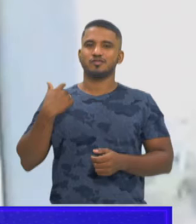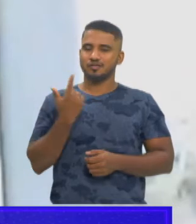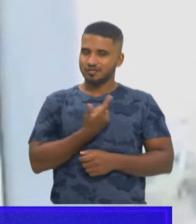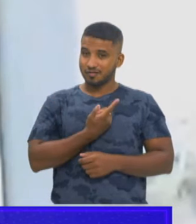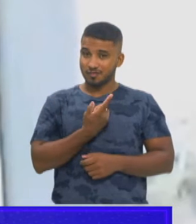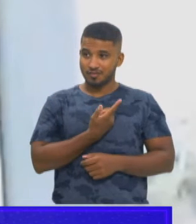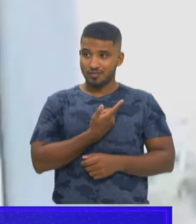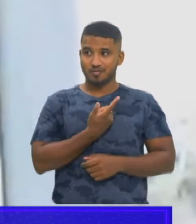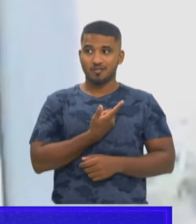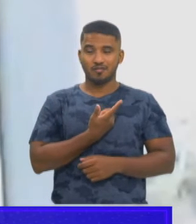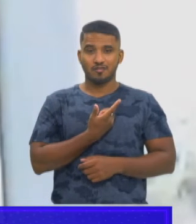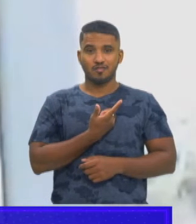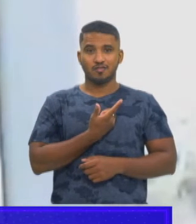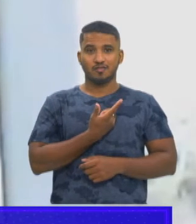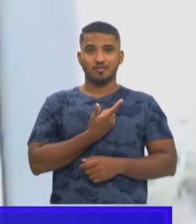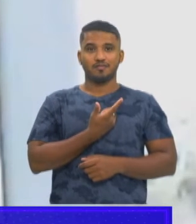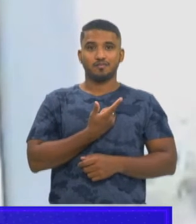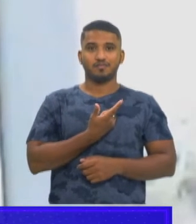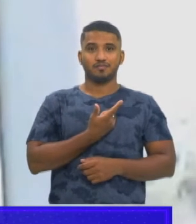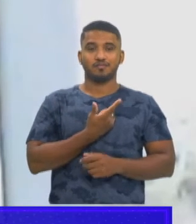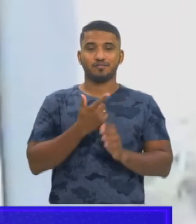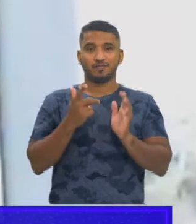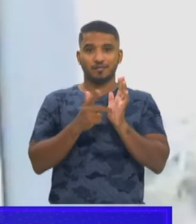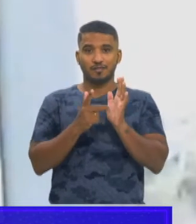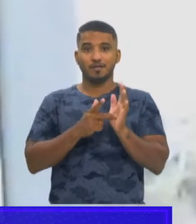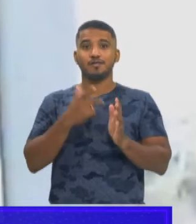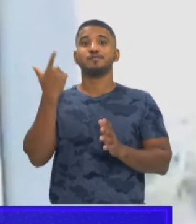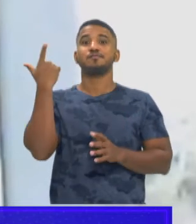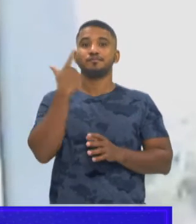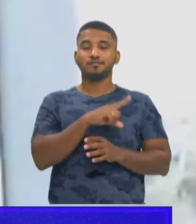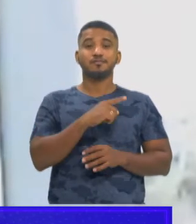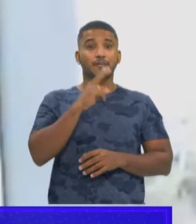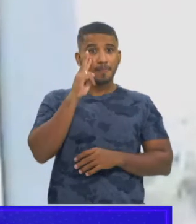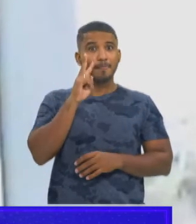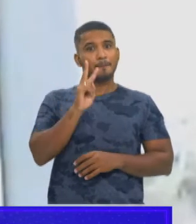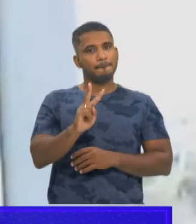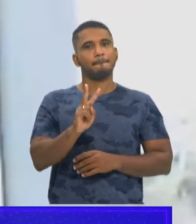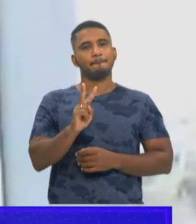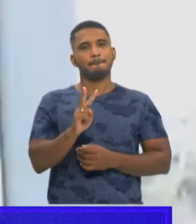forma positiva a todos. Quer dizer,